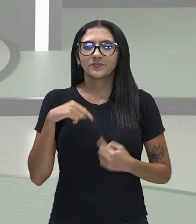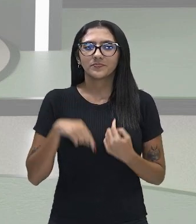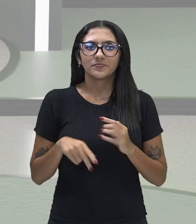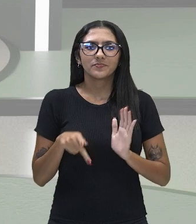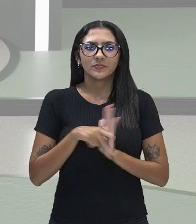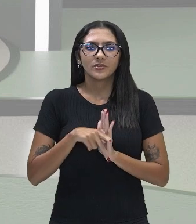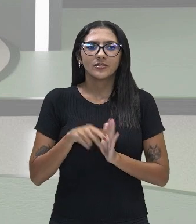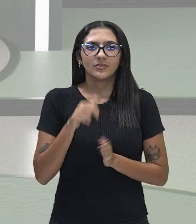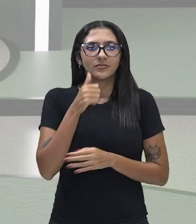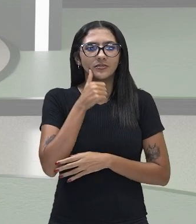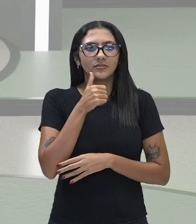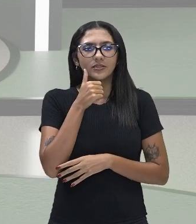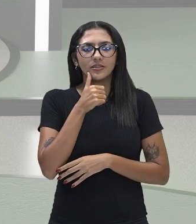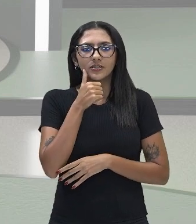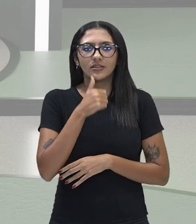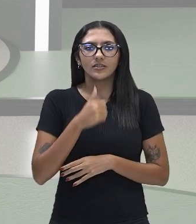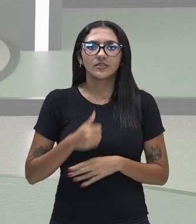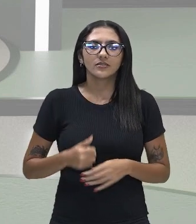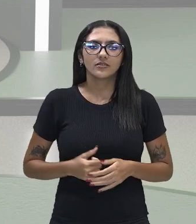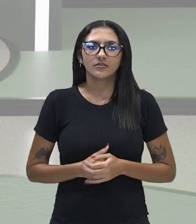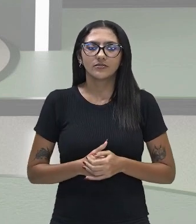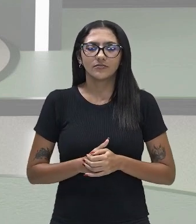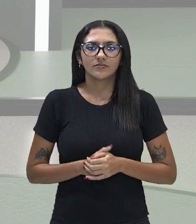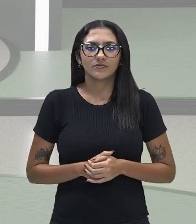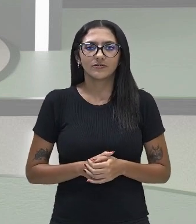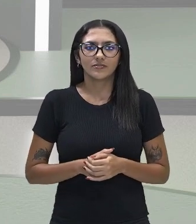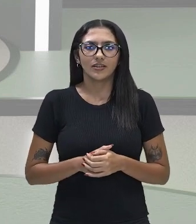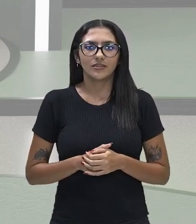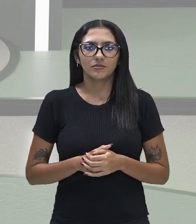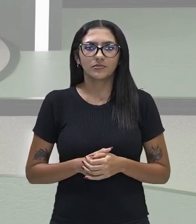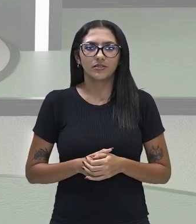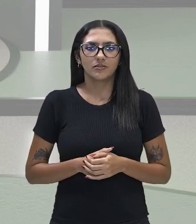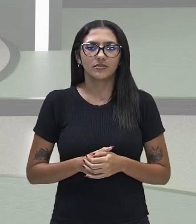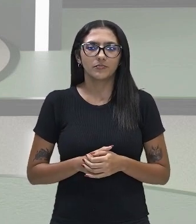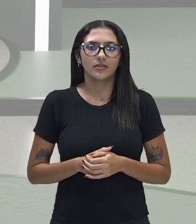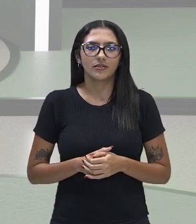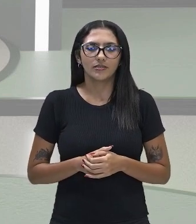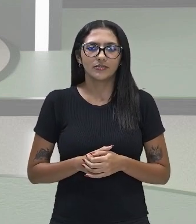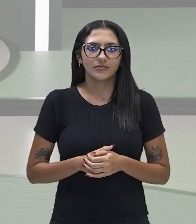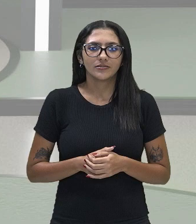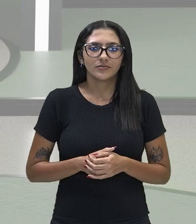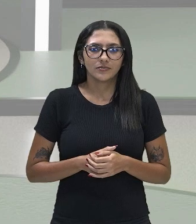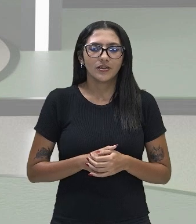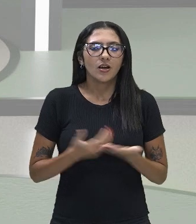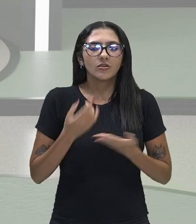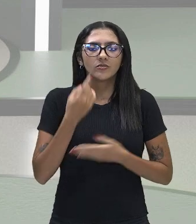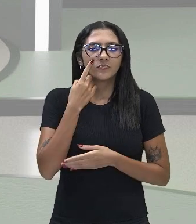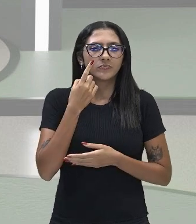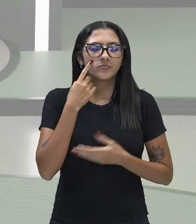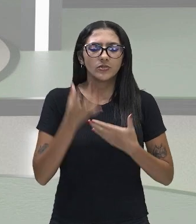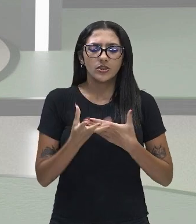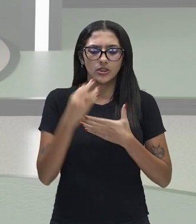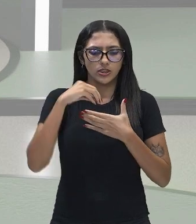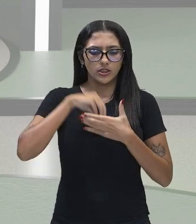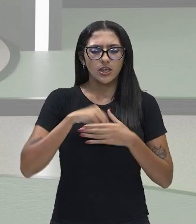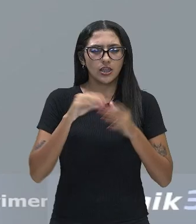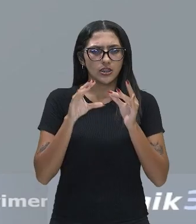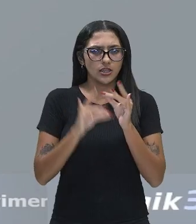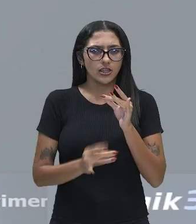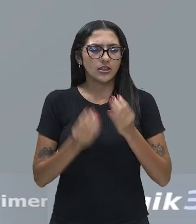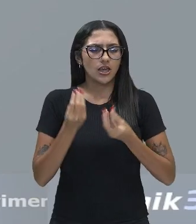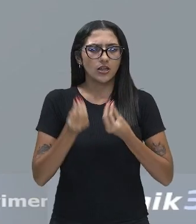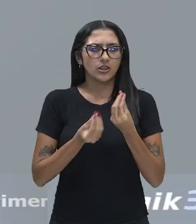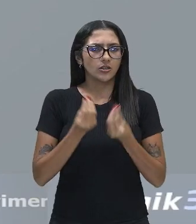vamos observar o nosso sistema reprodutor, onde ocorre esse fenômeno da